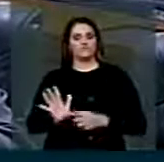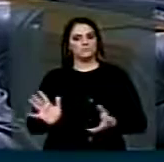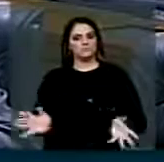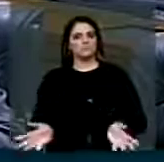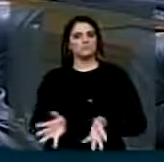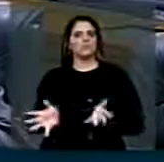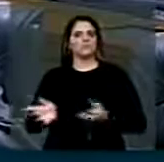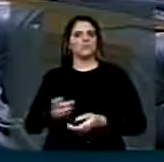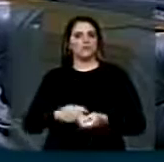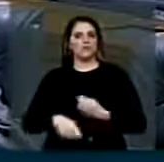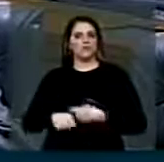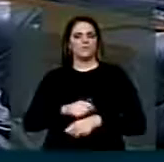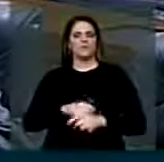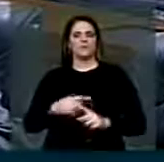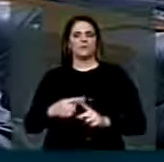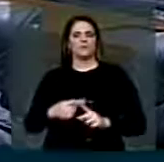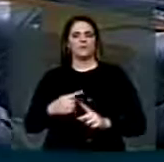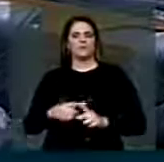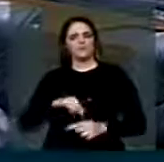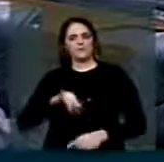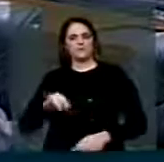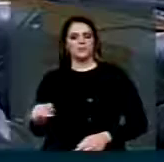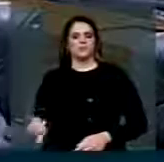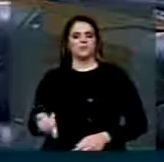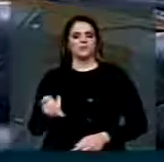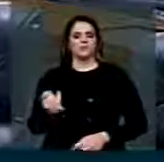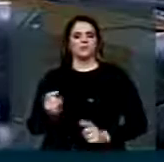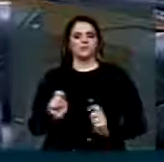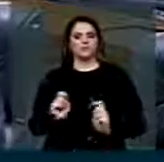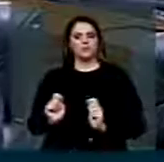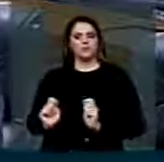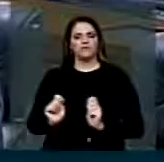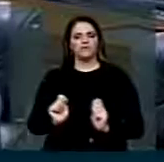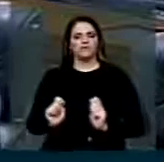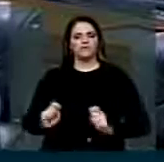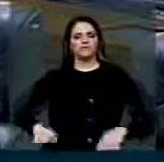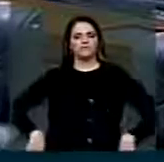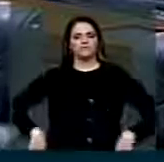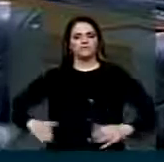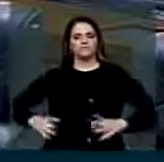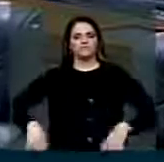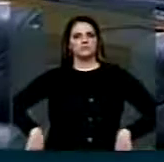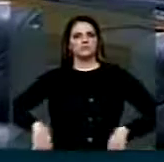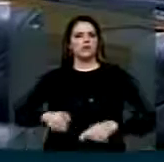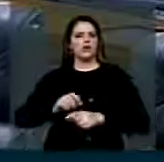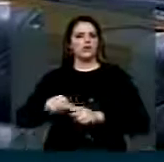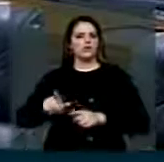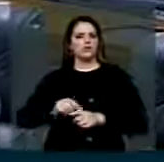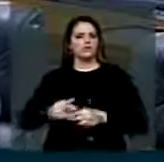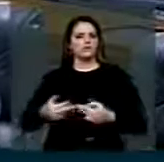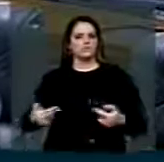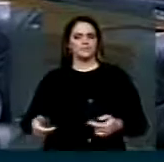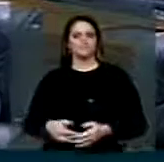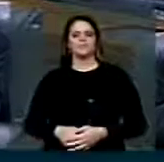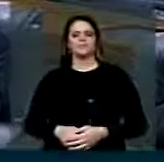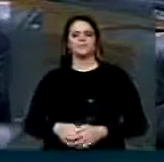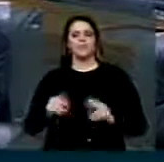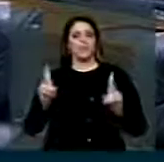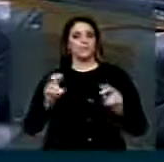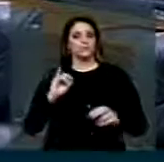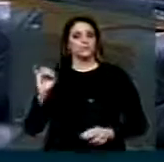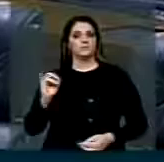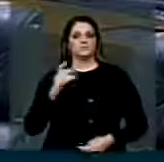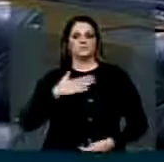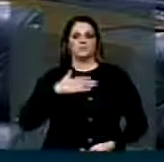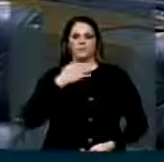vez que possibilitará a racionalização dos gastos. Por isso, é uma matéria de muita importância que nós demos o parecer